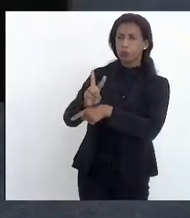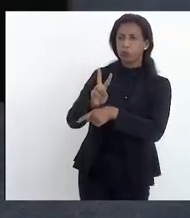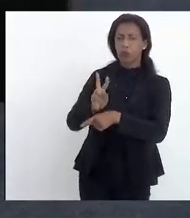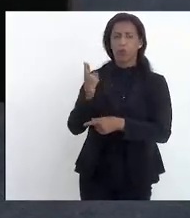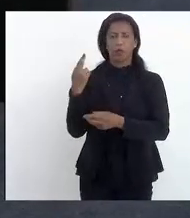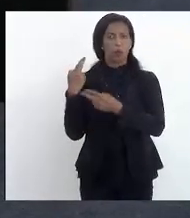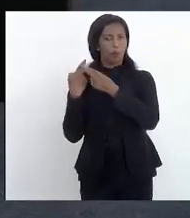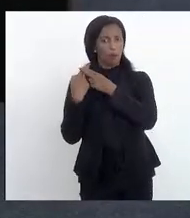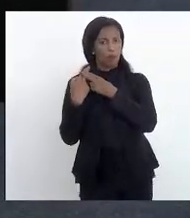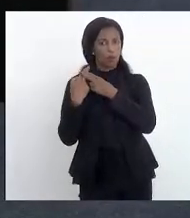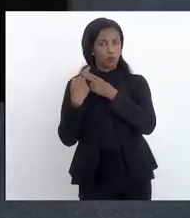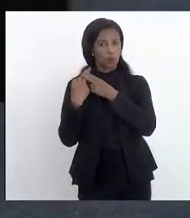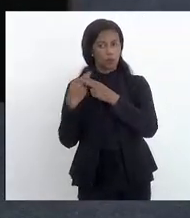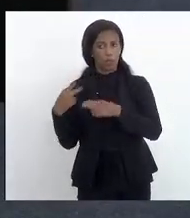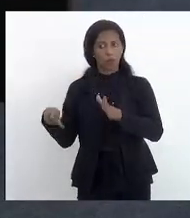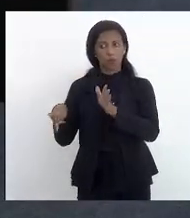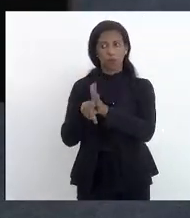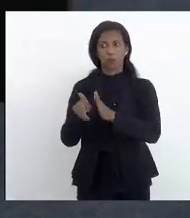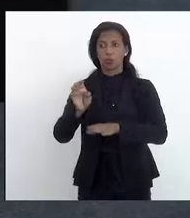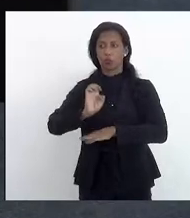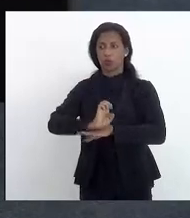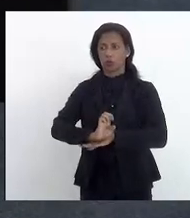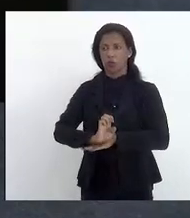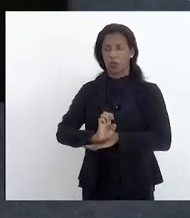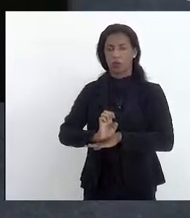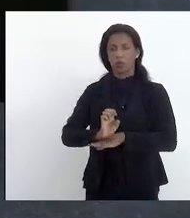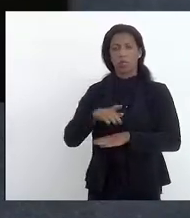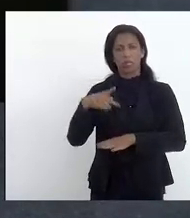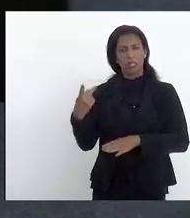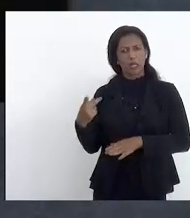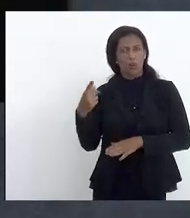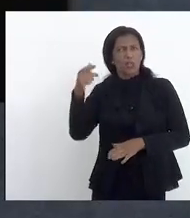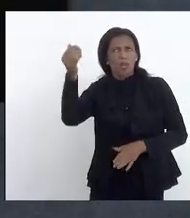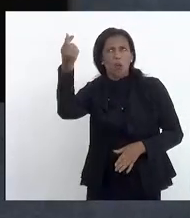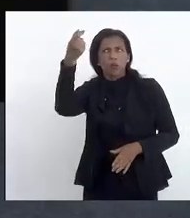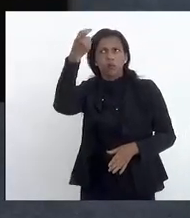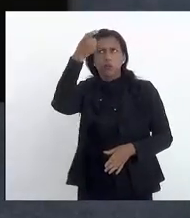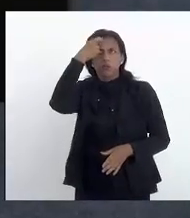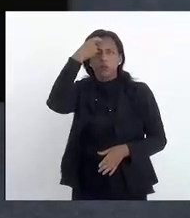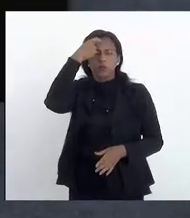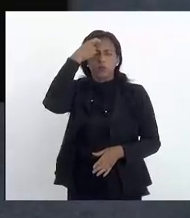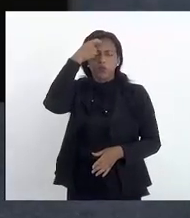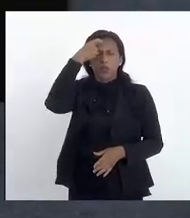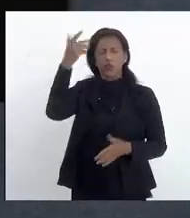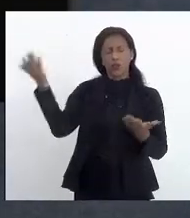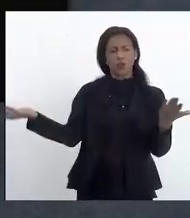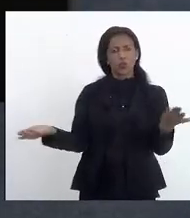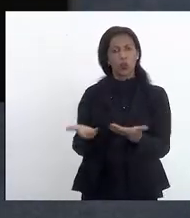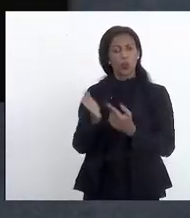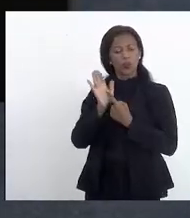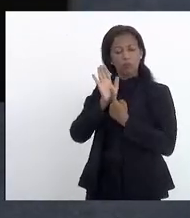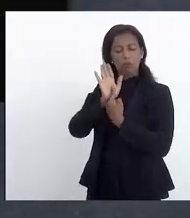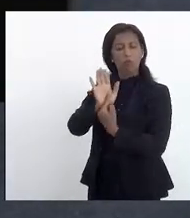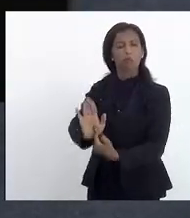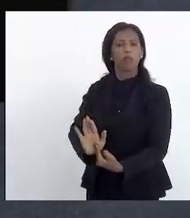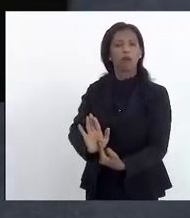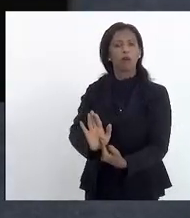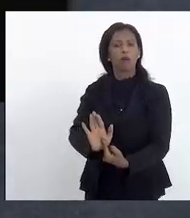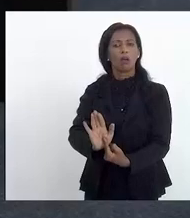uma responsabilidade do Estado. Então, essa é a concepção de hoje mostrar,